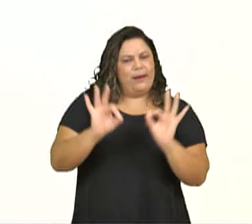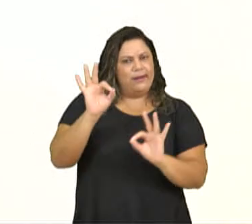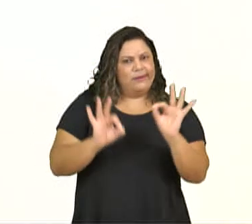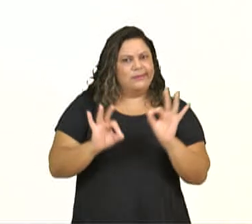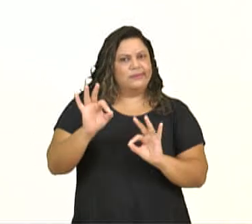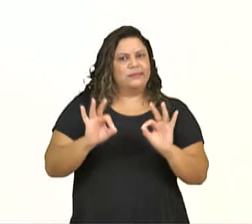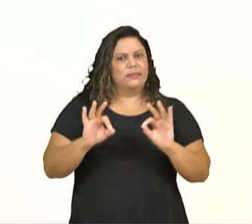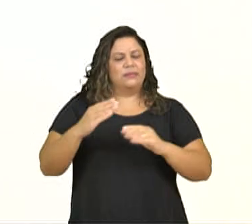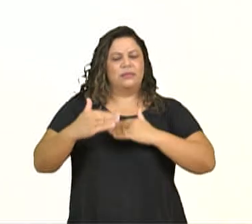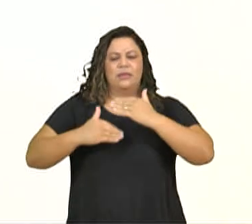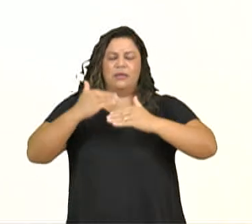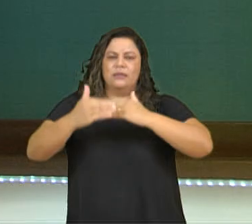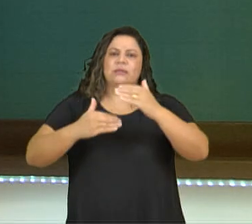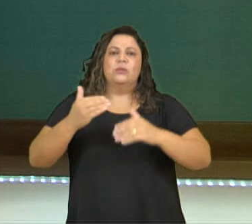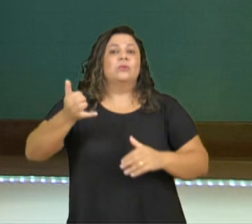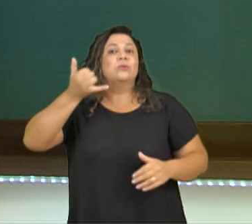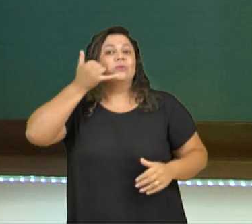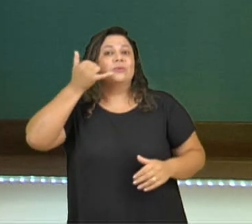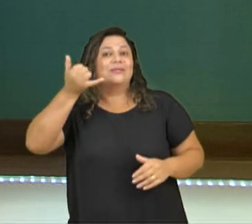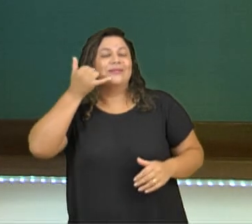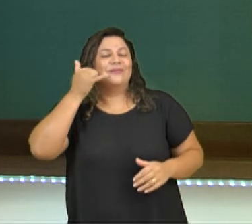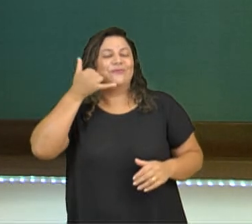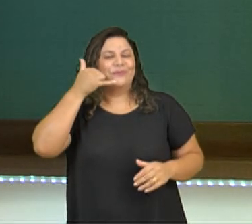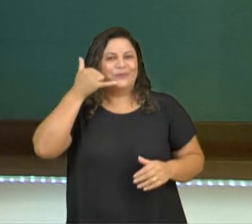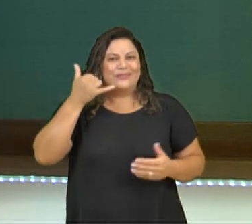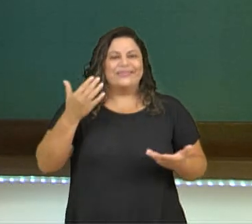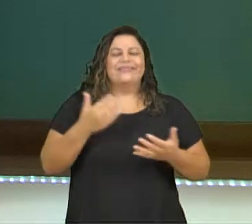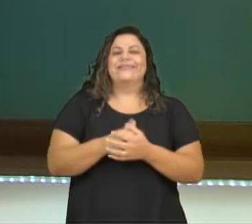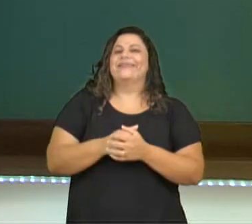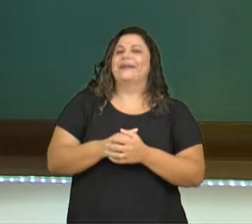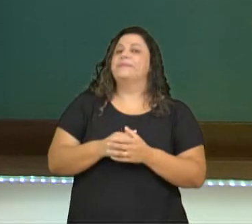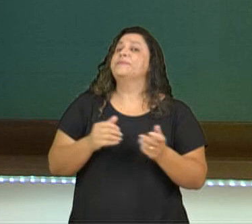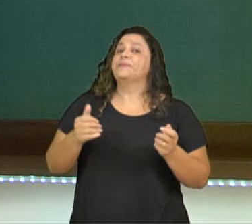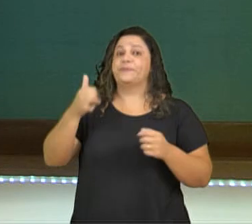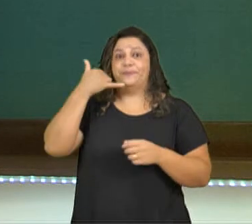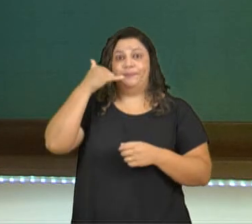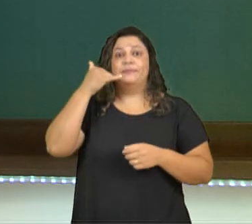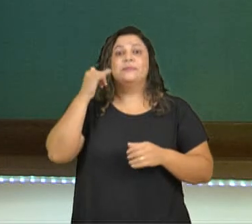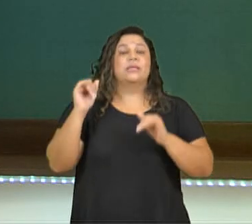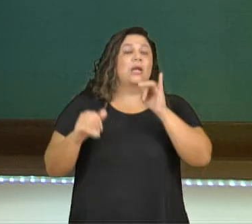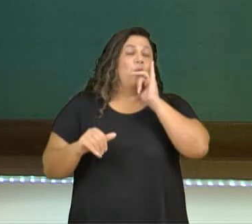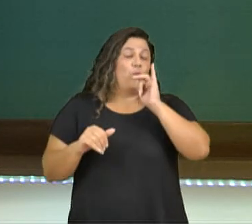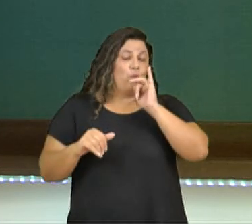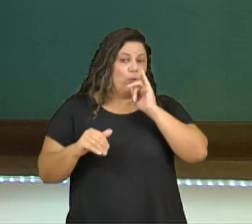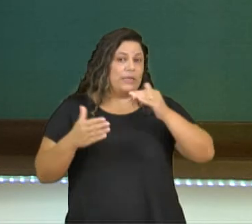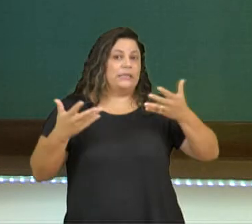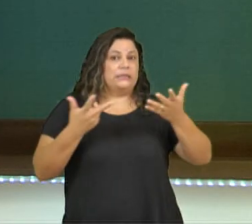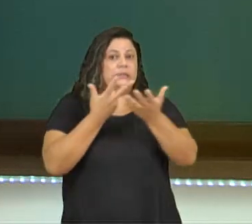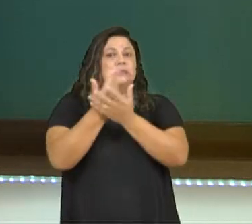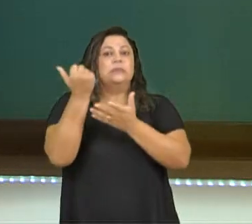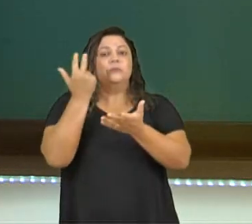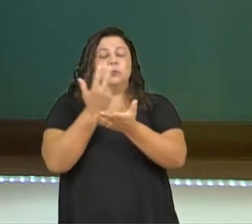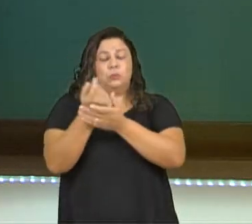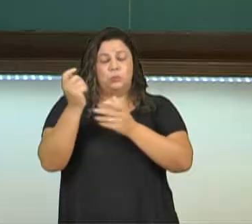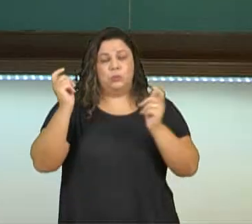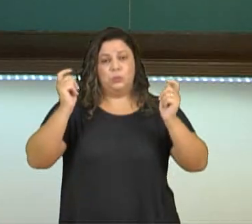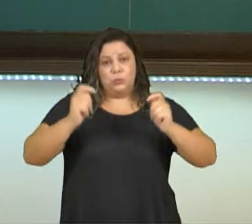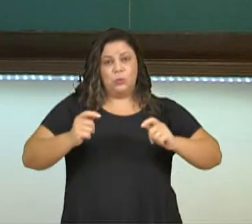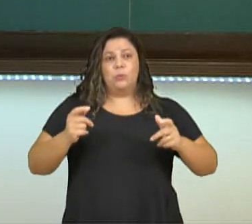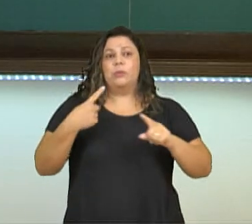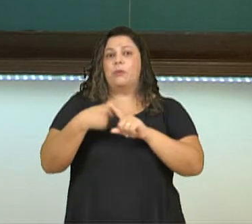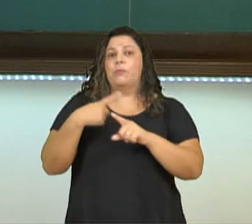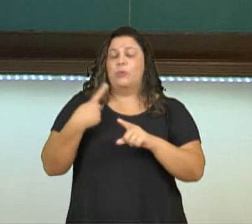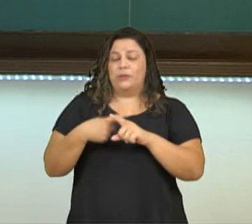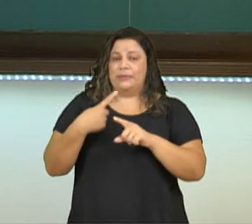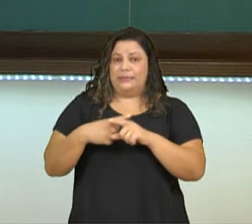ocorre principalmente com os telefones celulares. Os telefones celulares são um exemplo dessa obsolescência planejada, pois eles